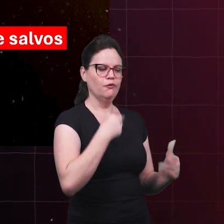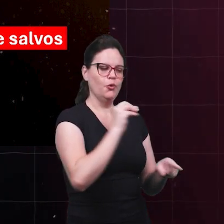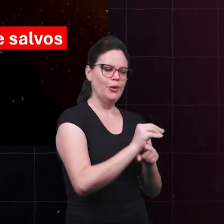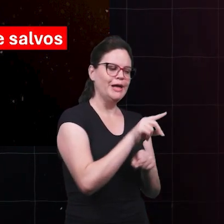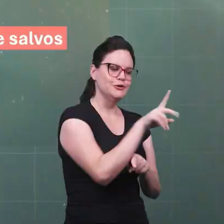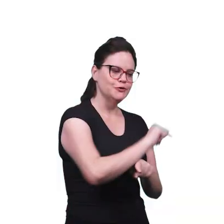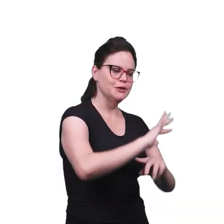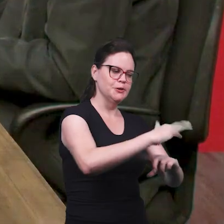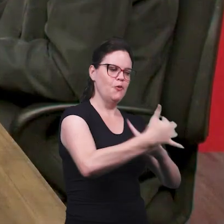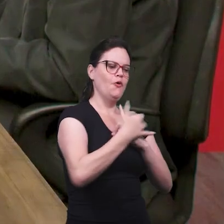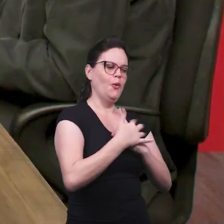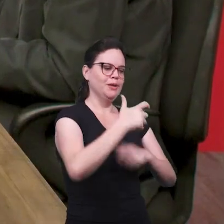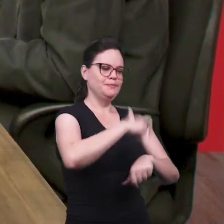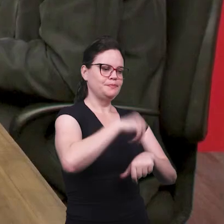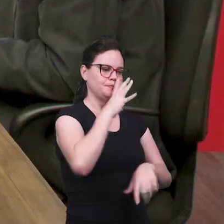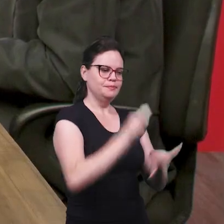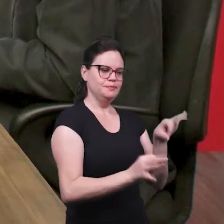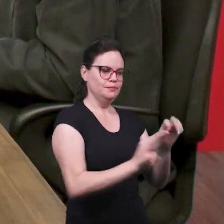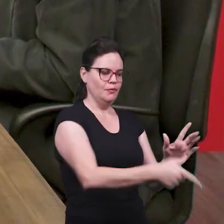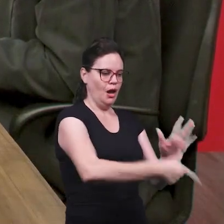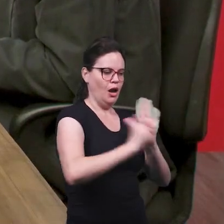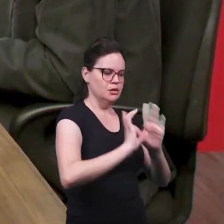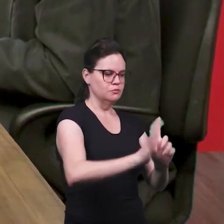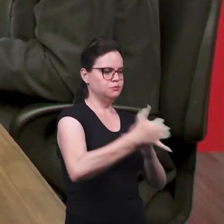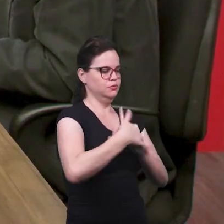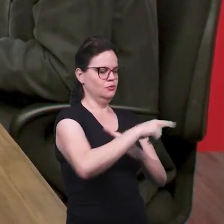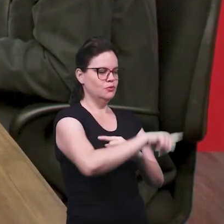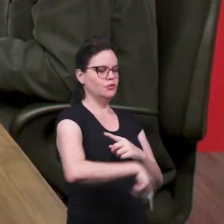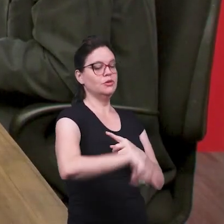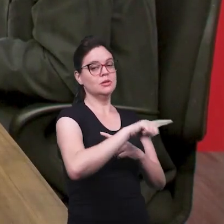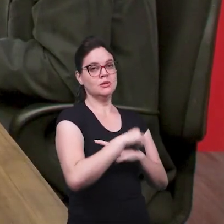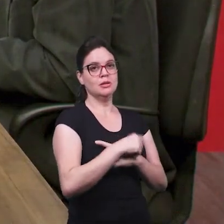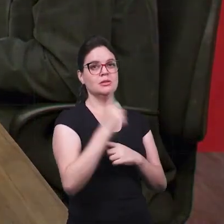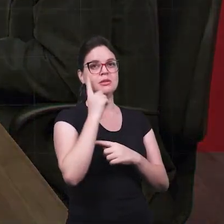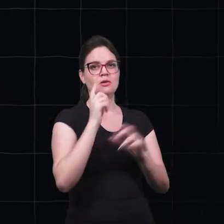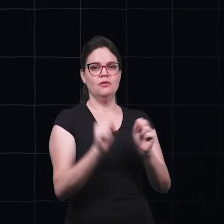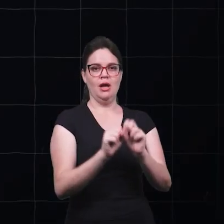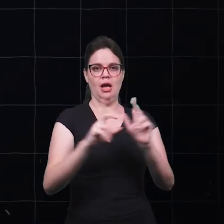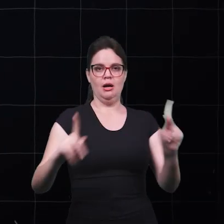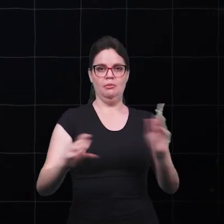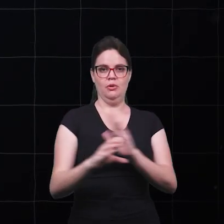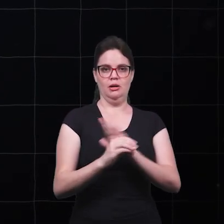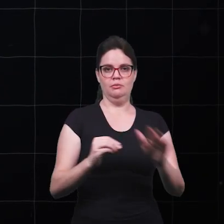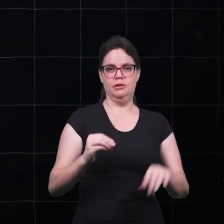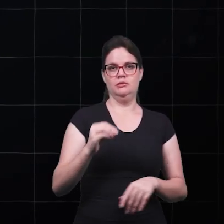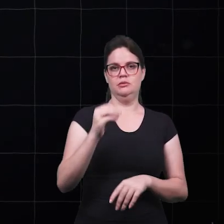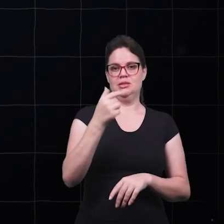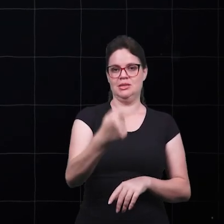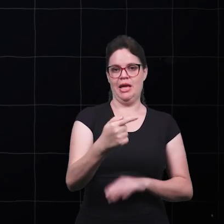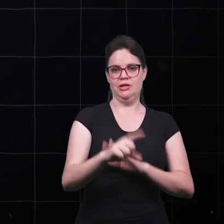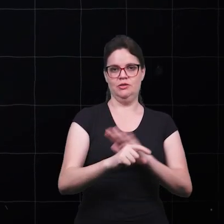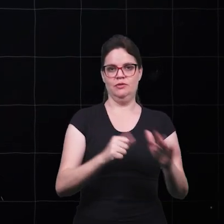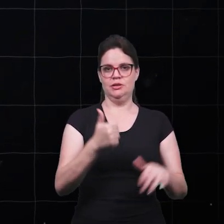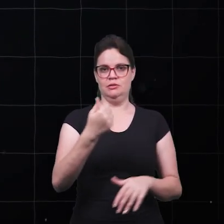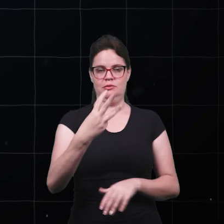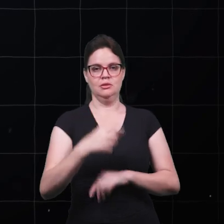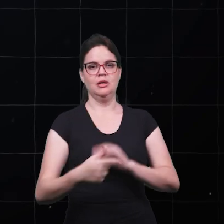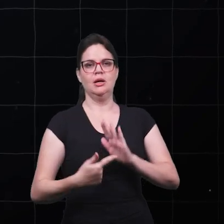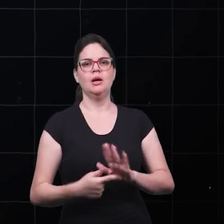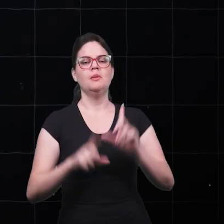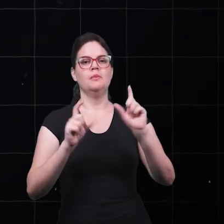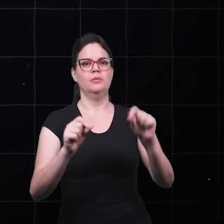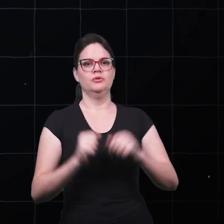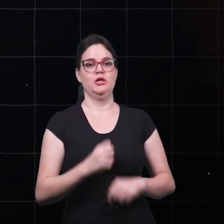a igreja fiel já vivendo as bodas. Apocalipse 7:13 fala assim, e um dos anciãos me falou